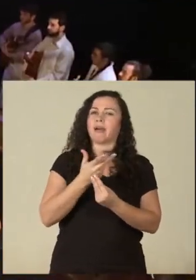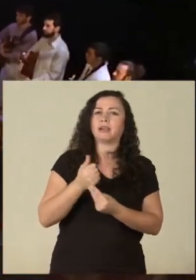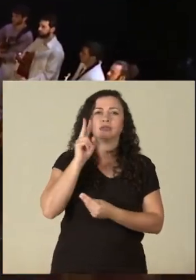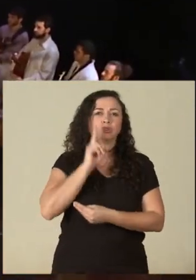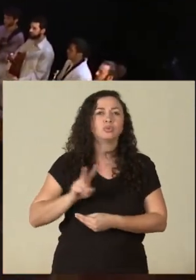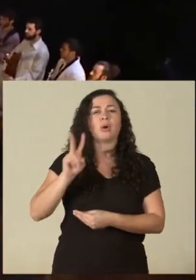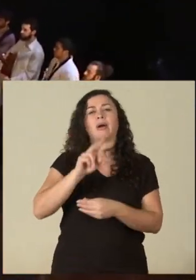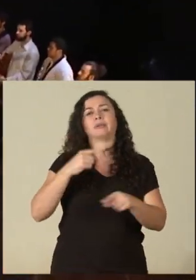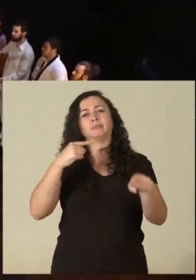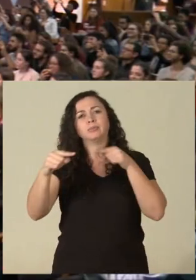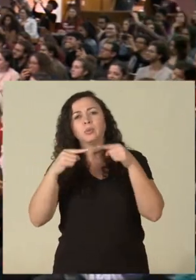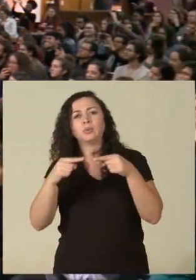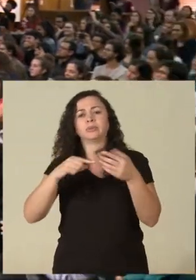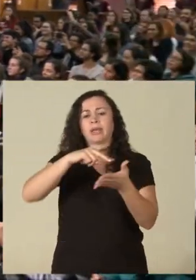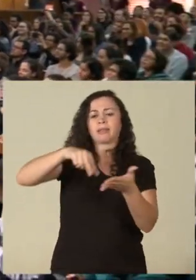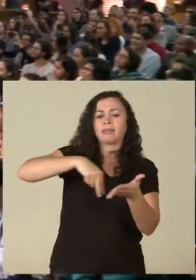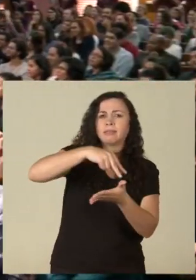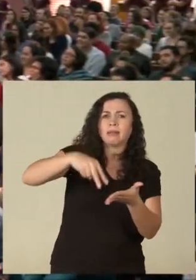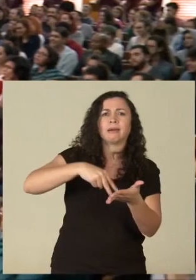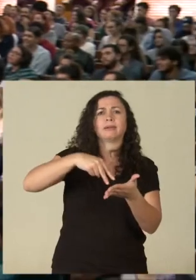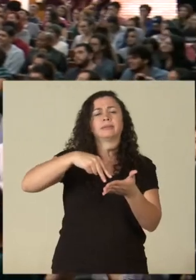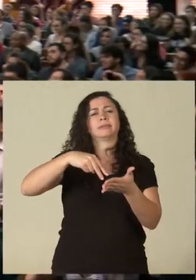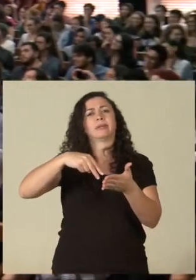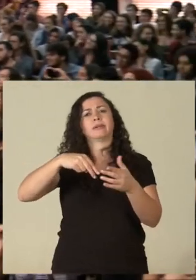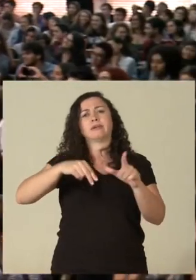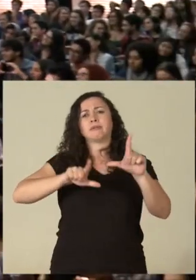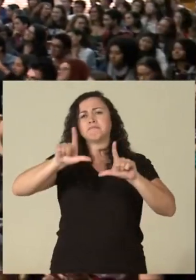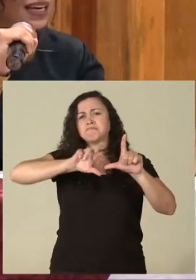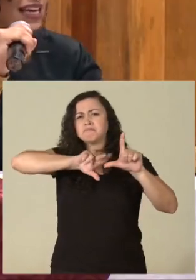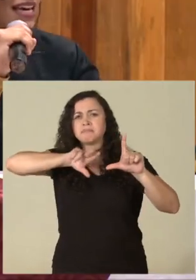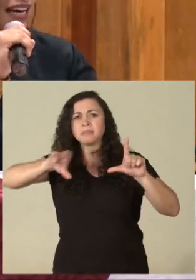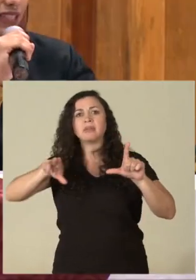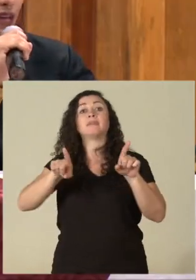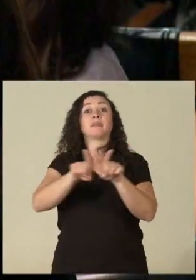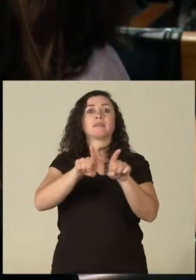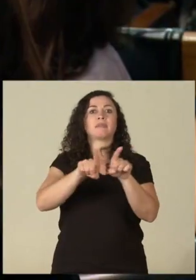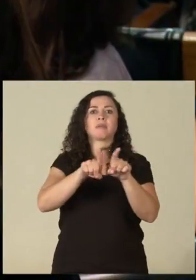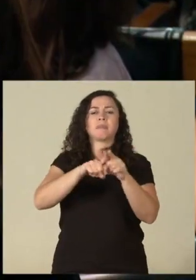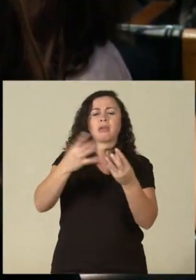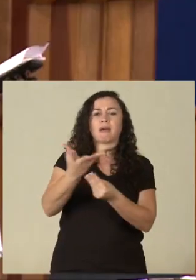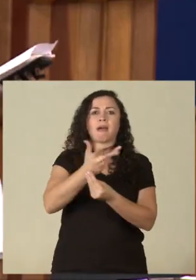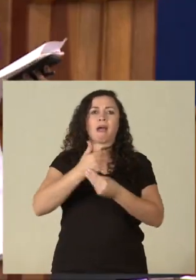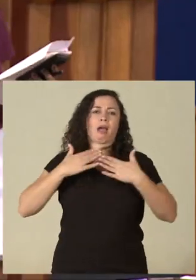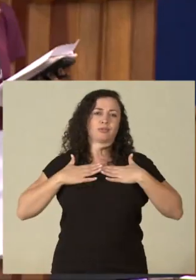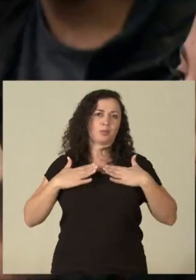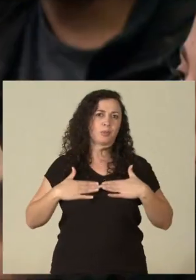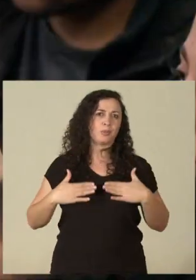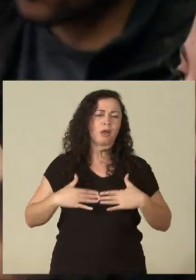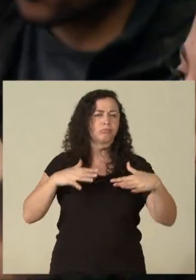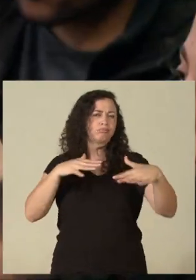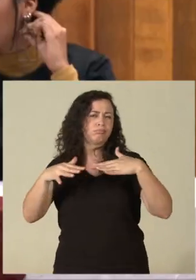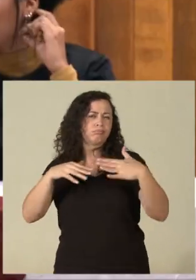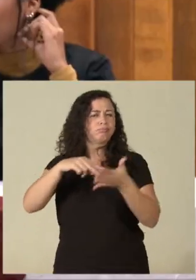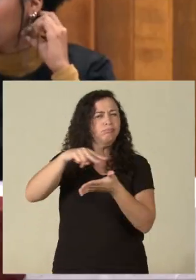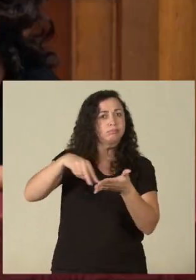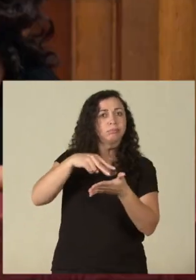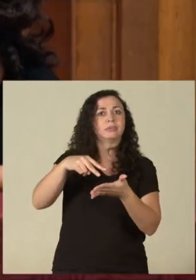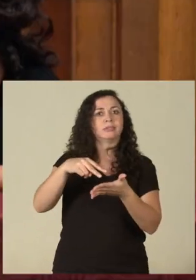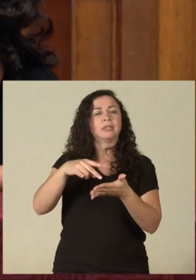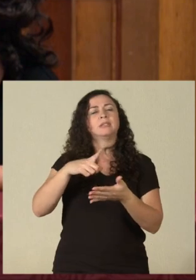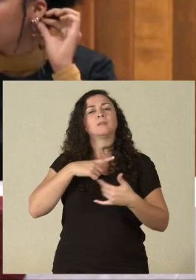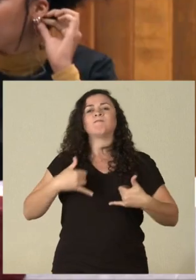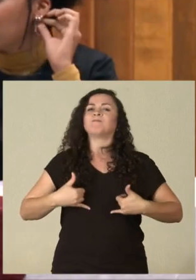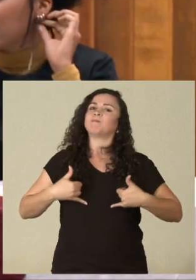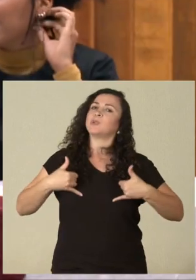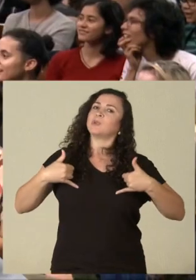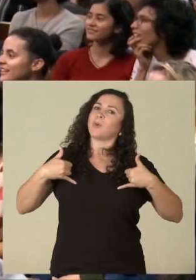música, em dança, em medialogia e artes corporais. Nós temos muito orgulho de